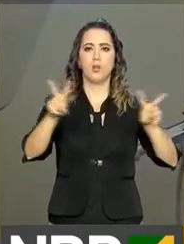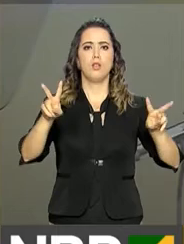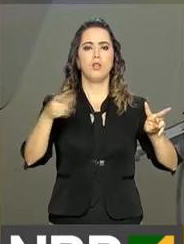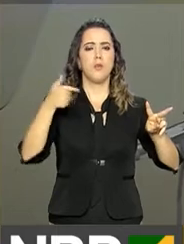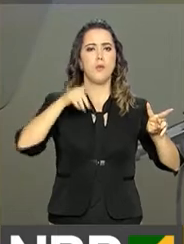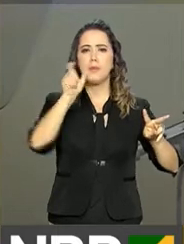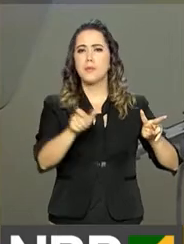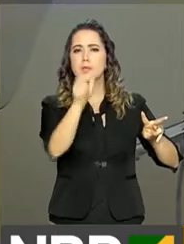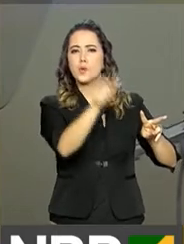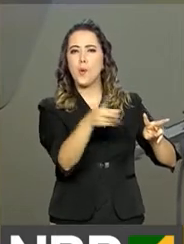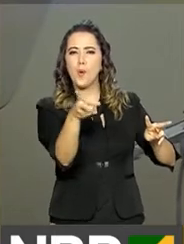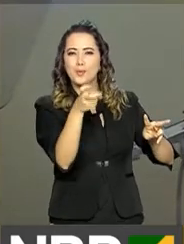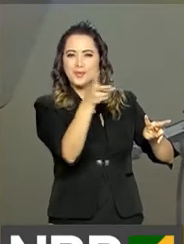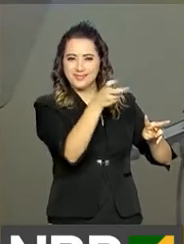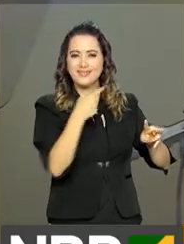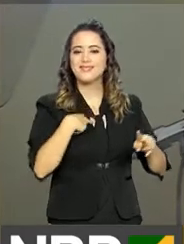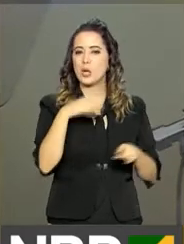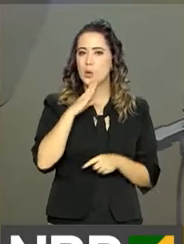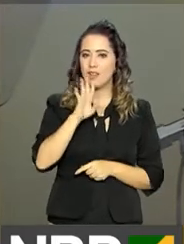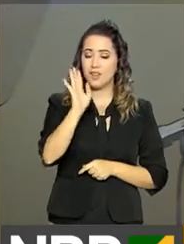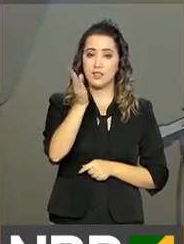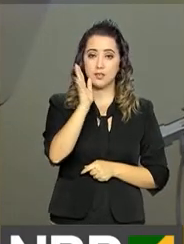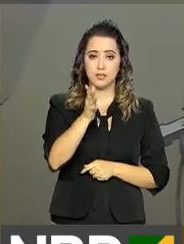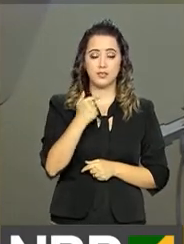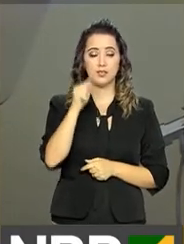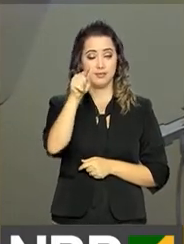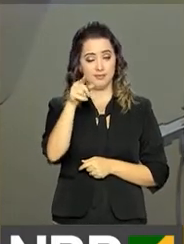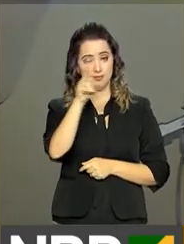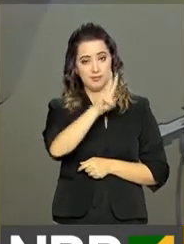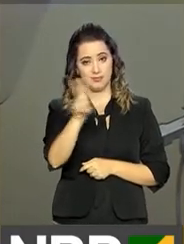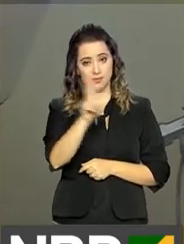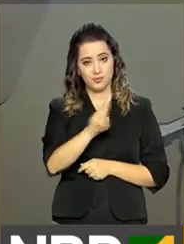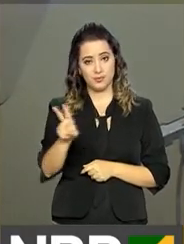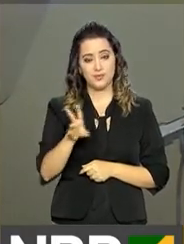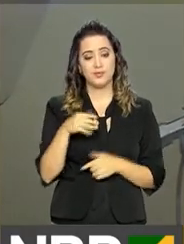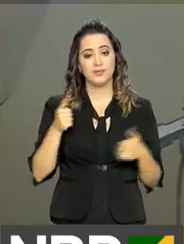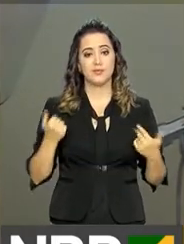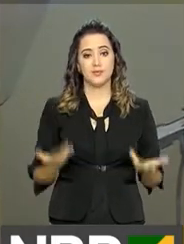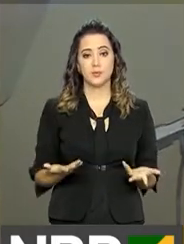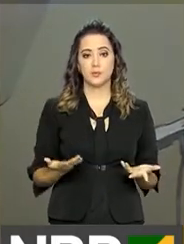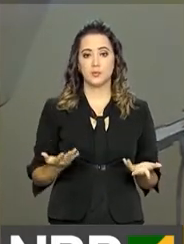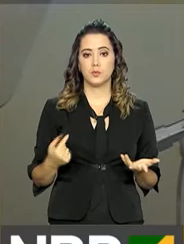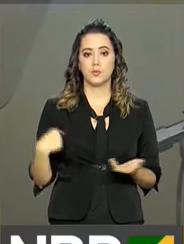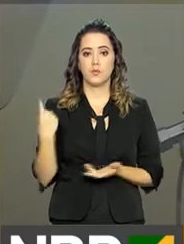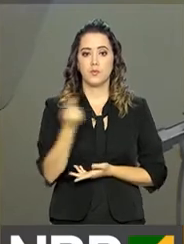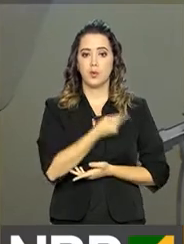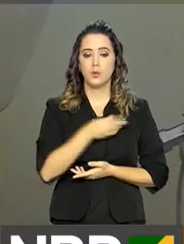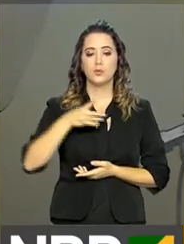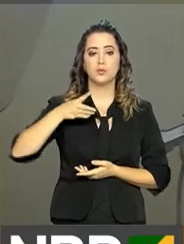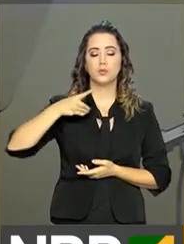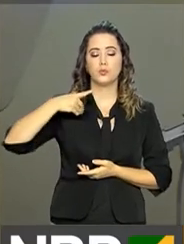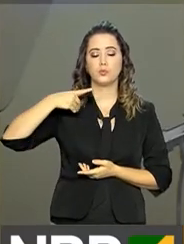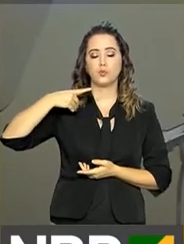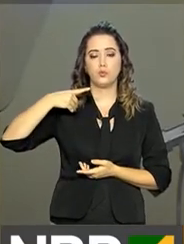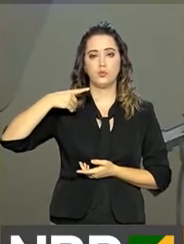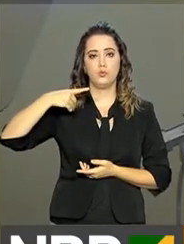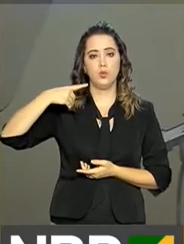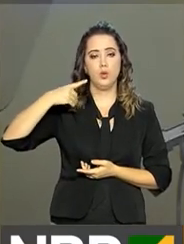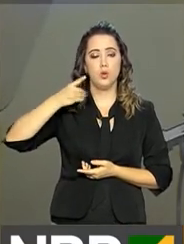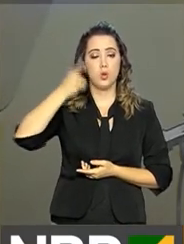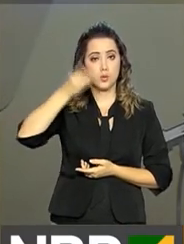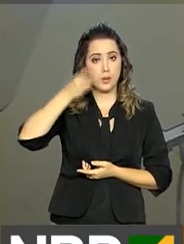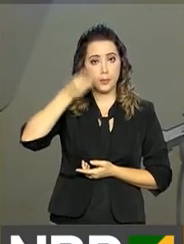tantas fisionomias conhecidas, né? O Raup e todos, né? O nosso deputado.